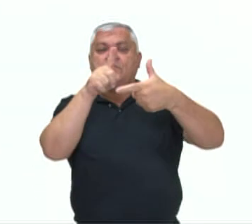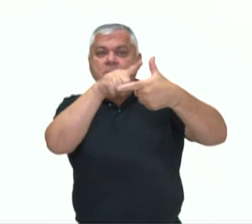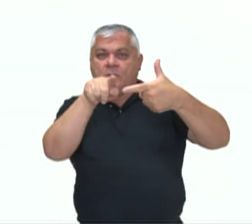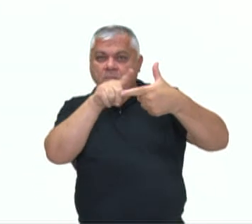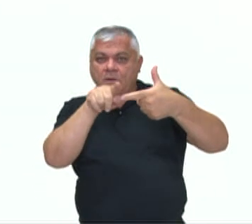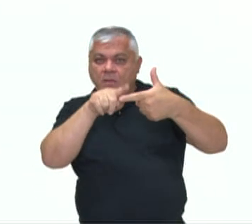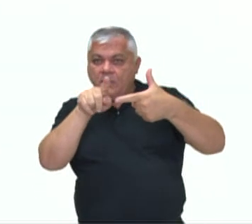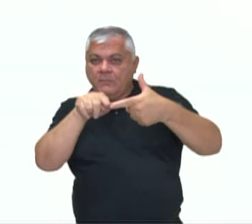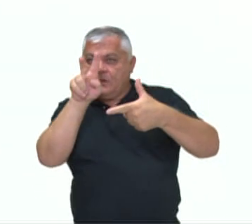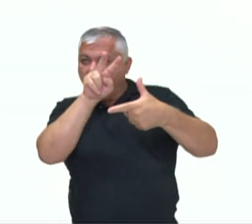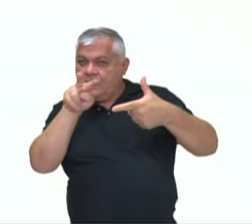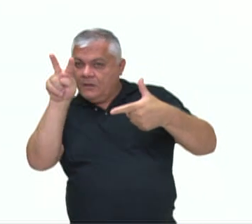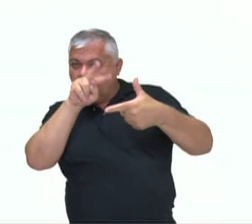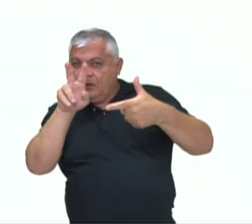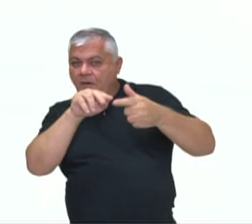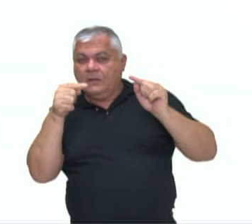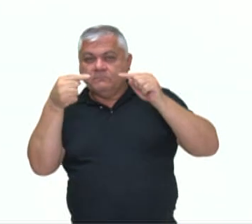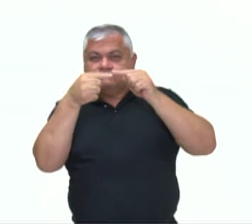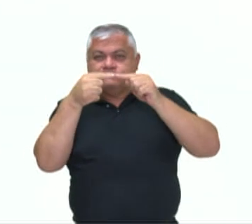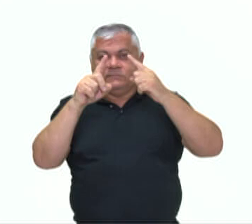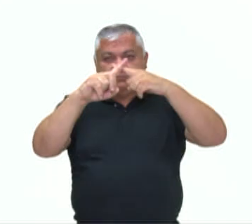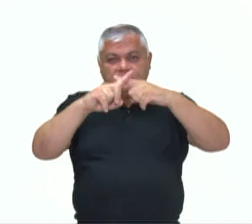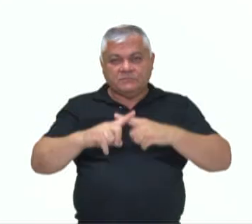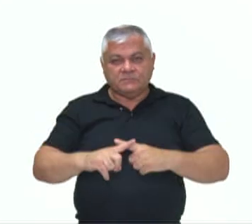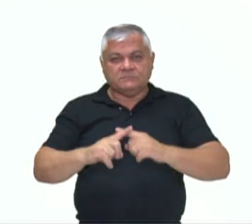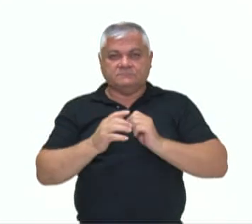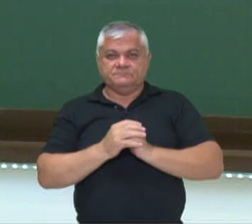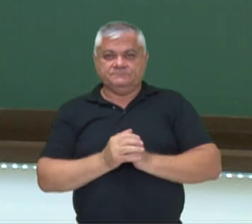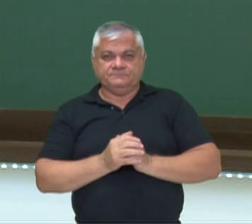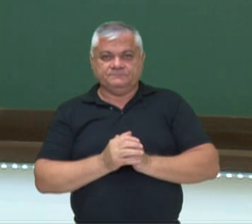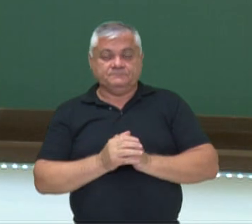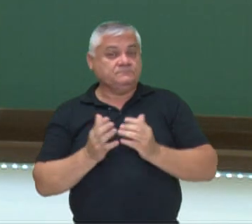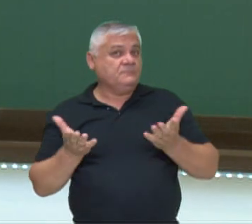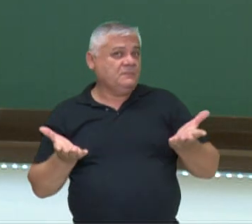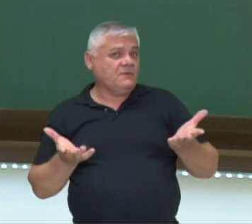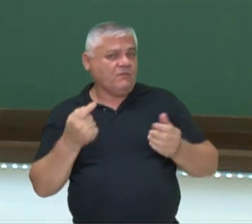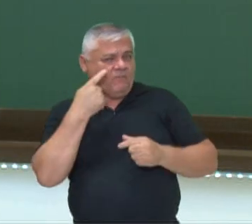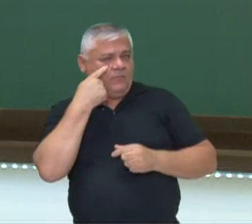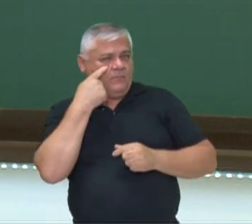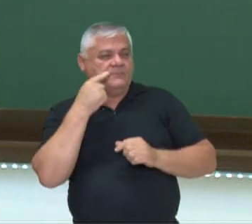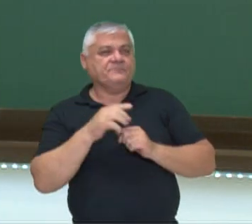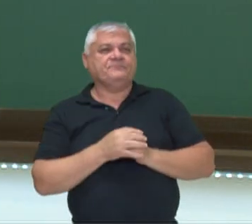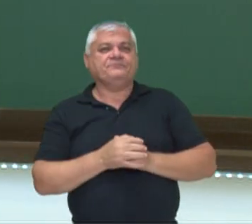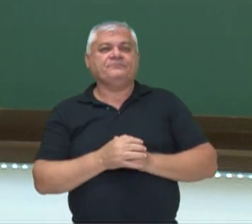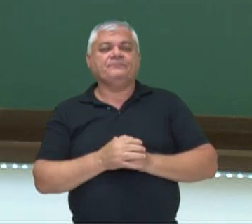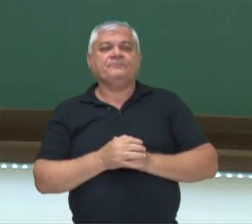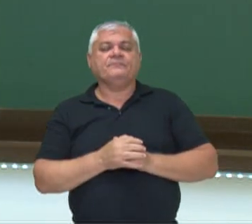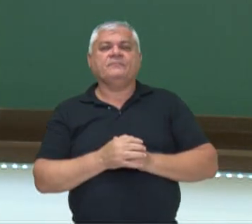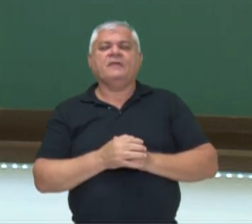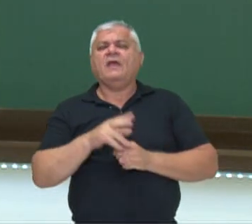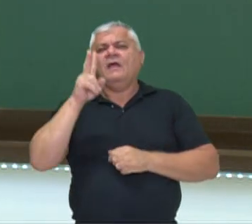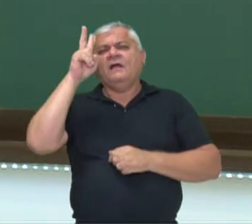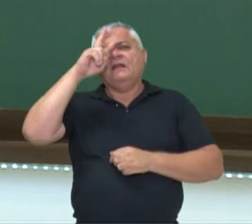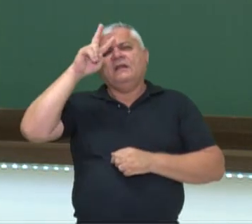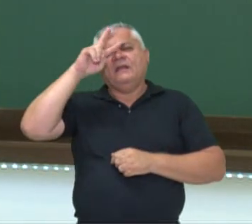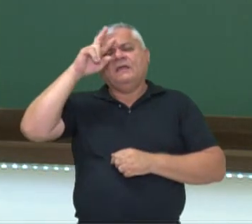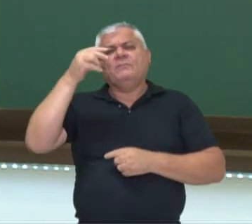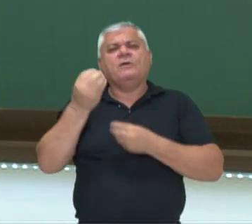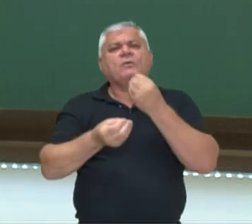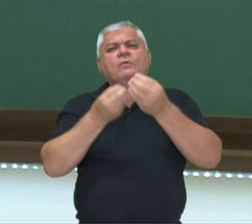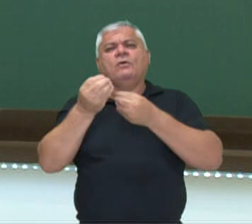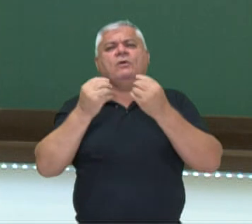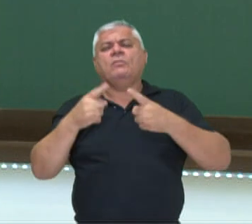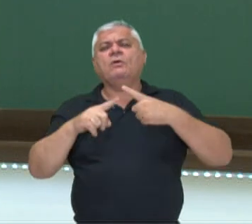situações-problema aplicando a operação de multiplicação. Então, dá uma olhadinha comigo. Você lembra como é que a gente multiplica